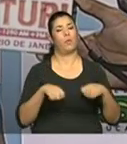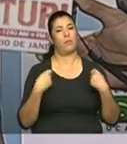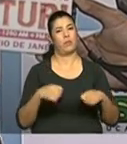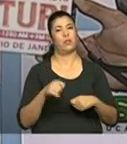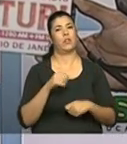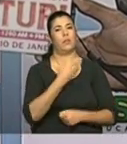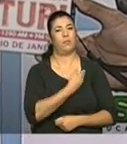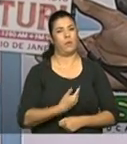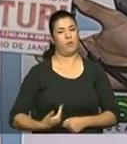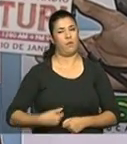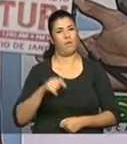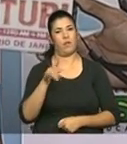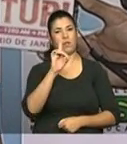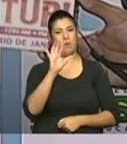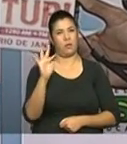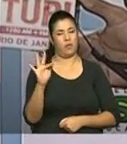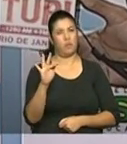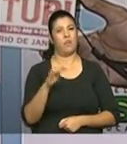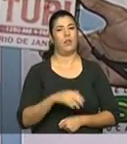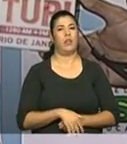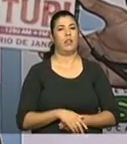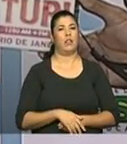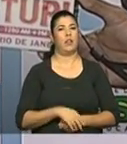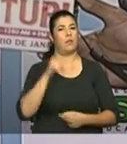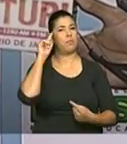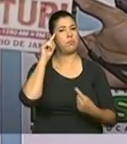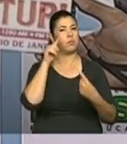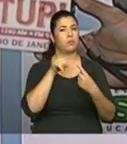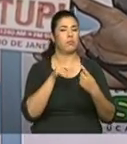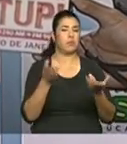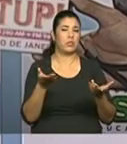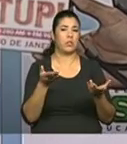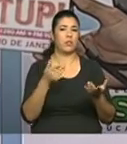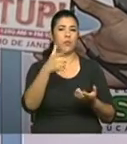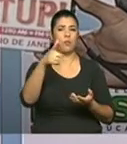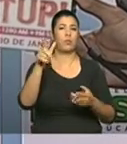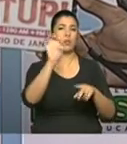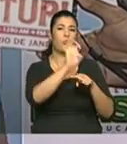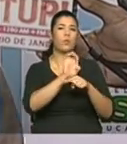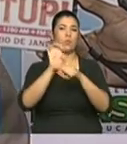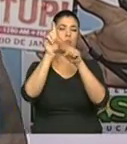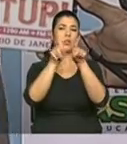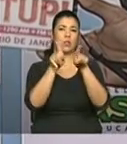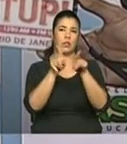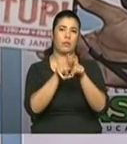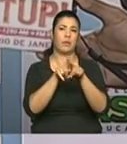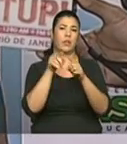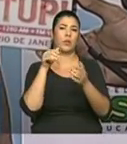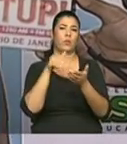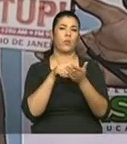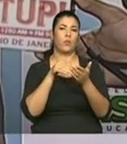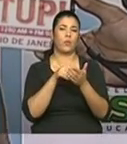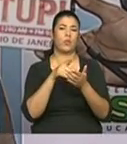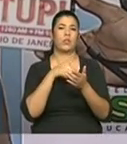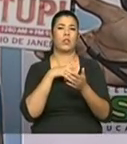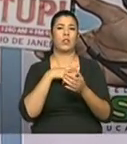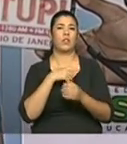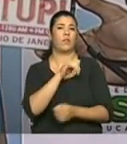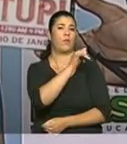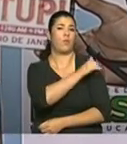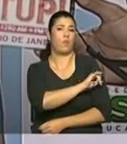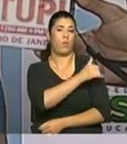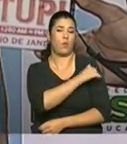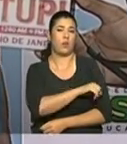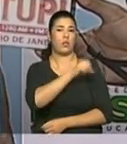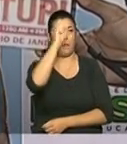pelo governo do Distrito Federal. A intenção do Ministério da Saúde, como nós estamos fazendo com outros estados, recentemente nós tivemos com o Estado do Rio de Janeiro,